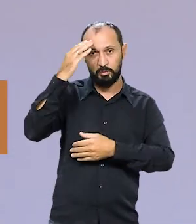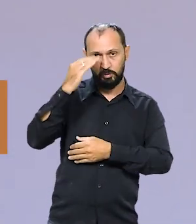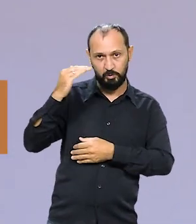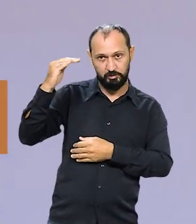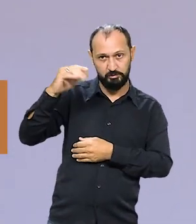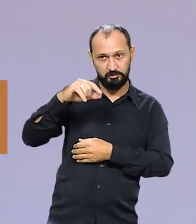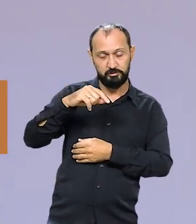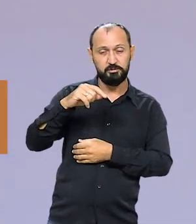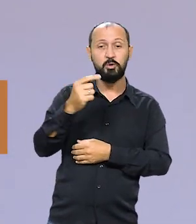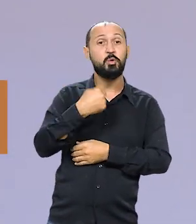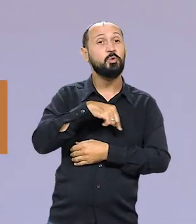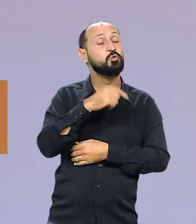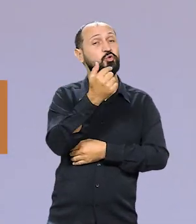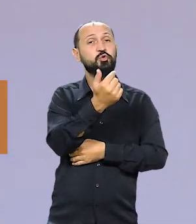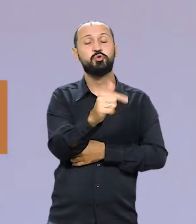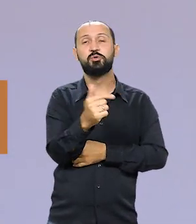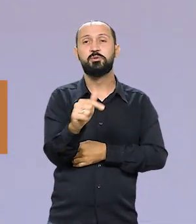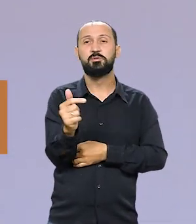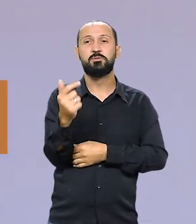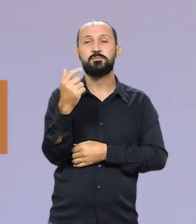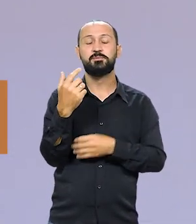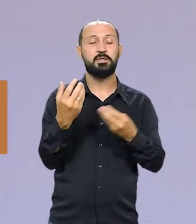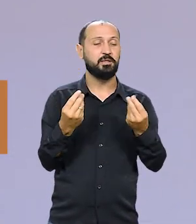adolescência, nós não temos,